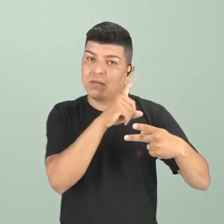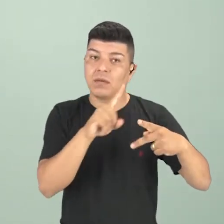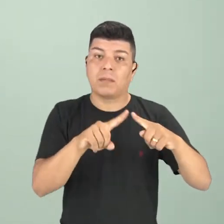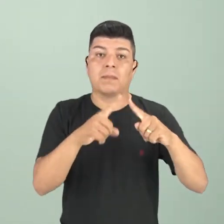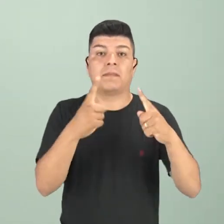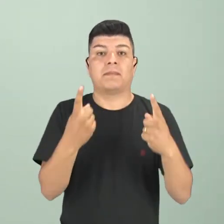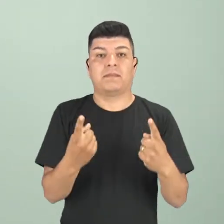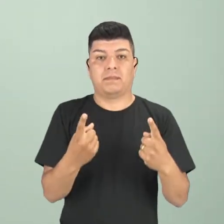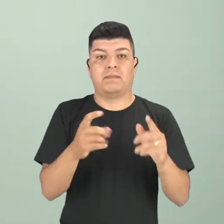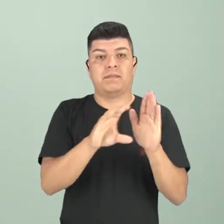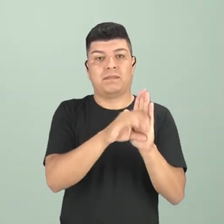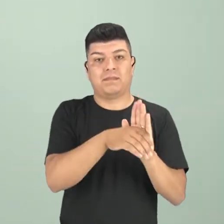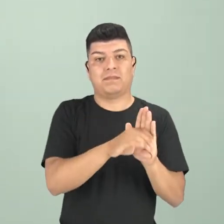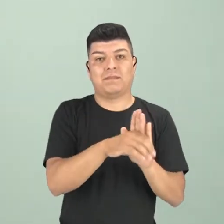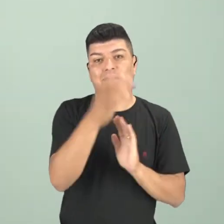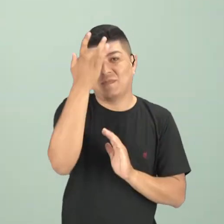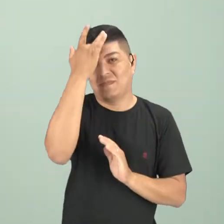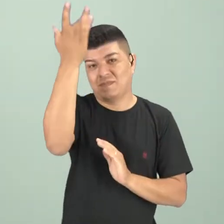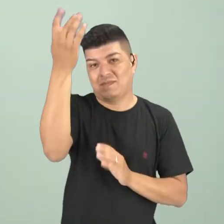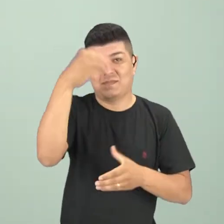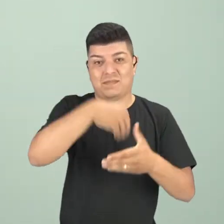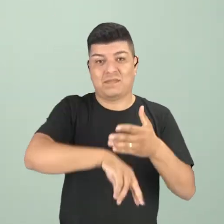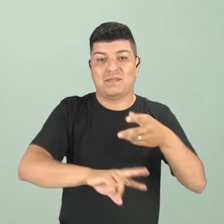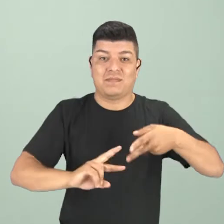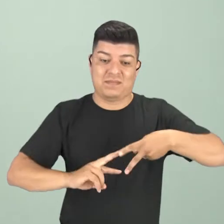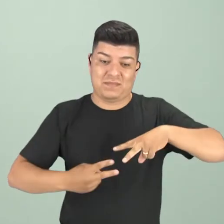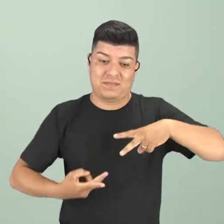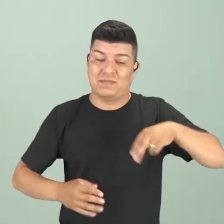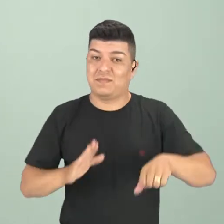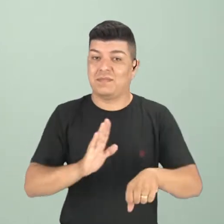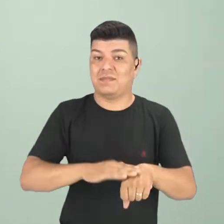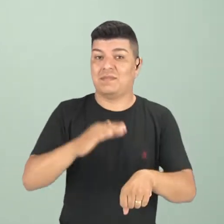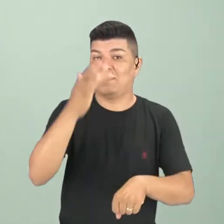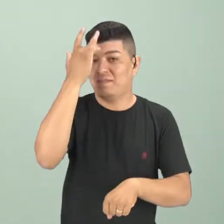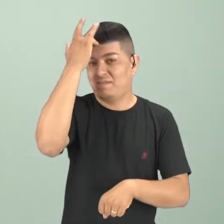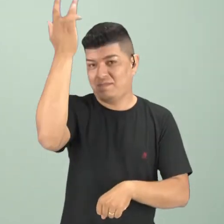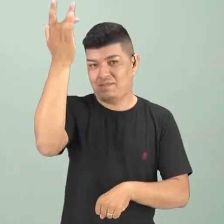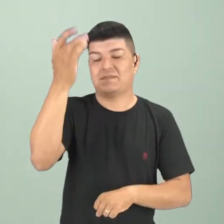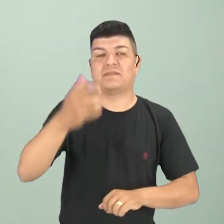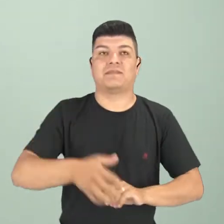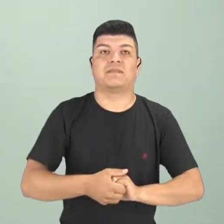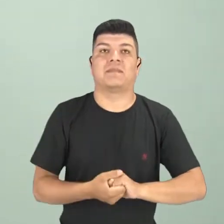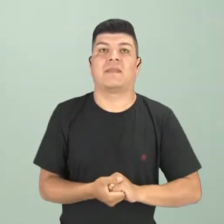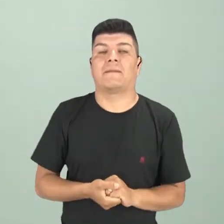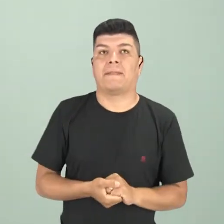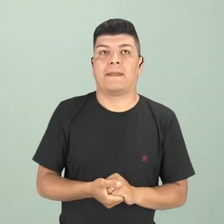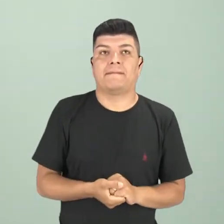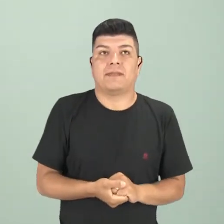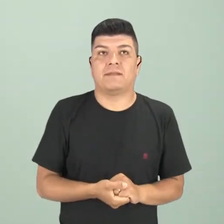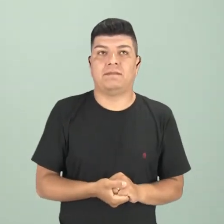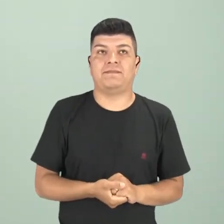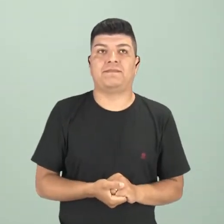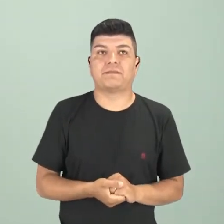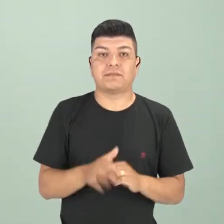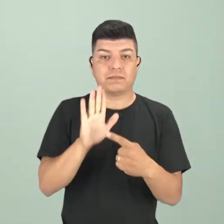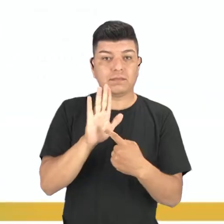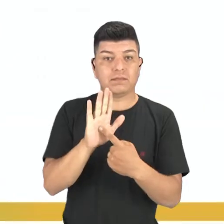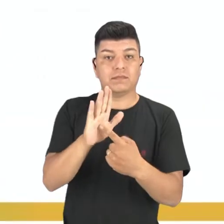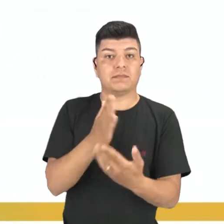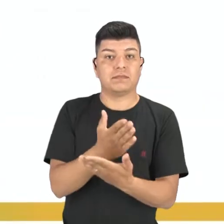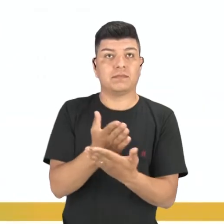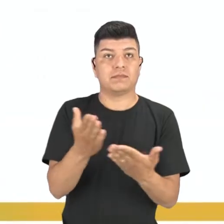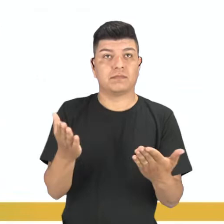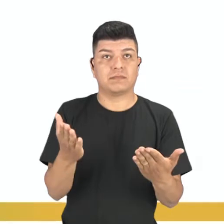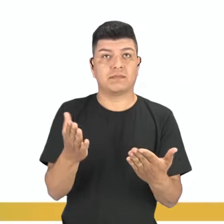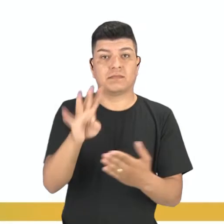mas o conteúdo é muito fácil dentro da genética é um dos mais fáceis tá então eu vou deixar já de cara